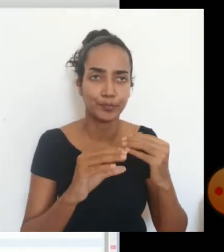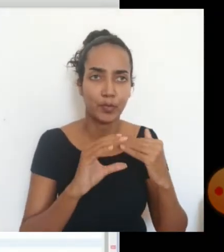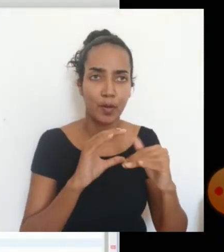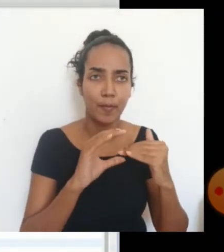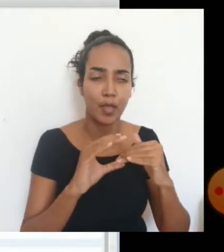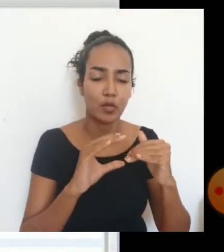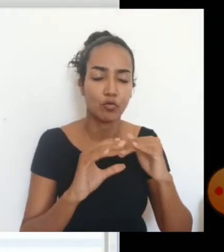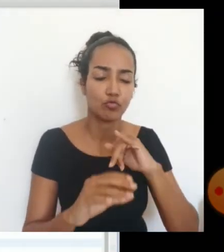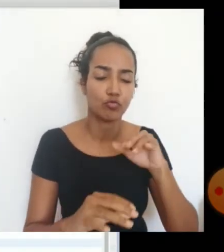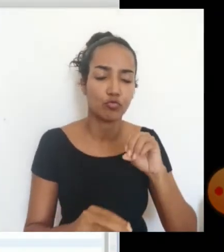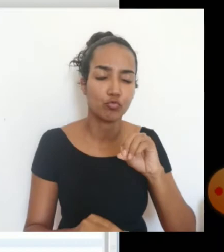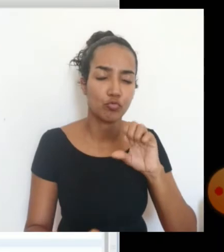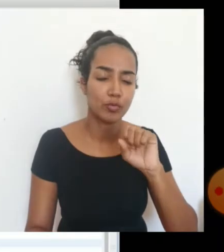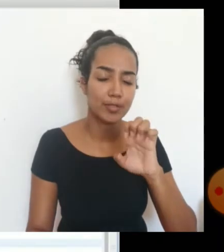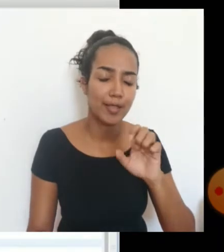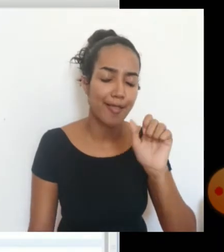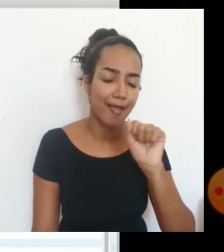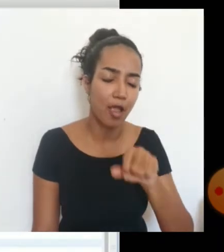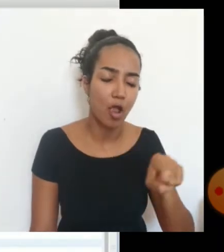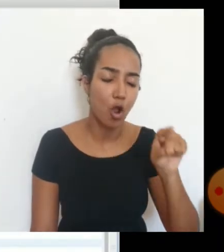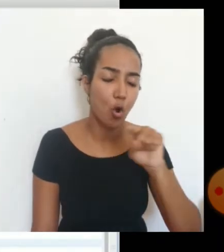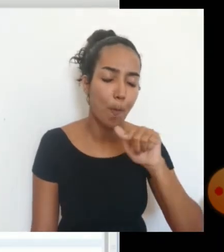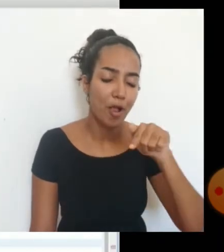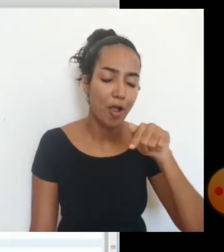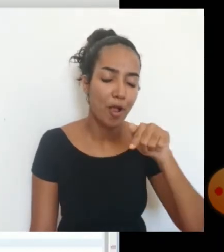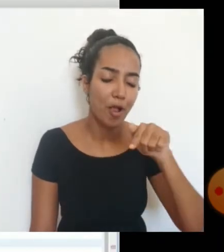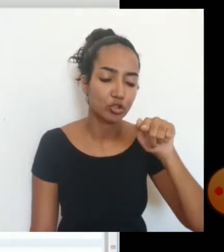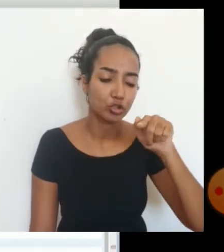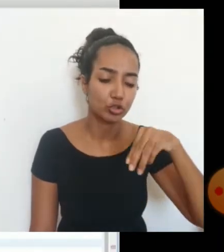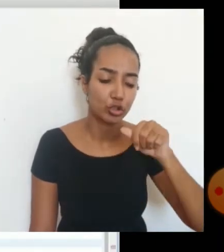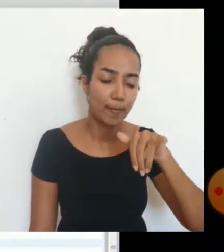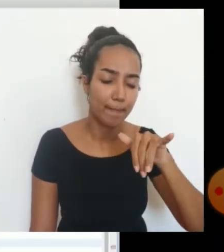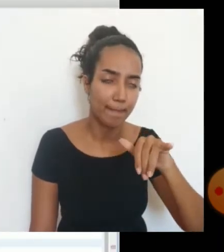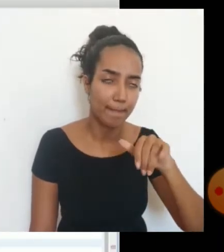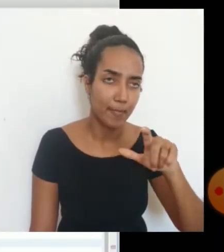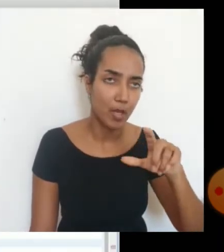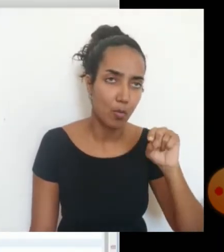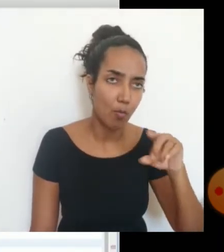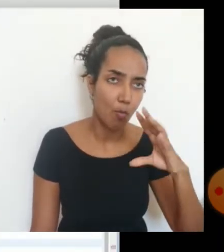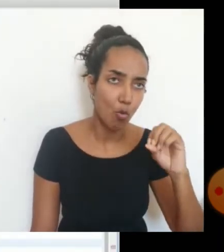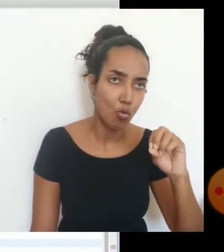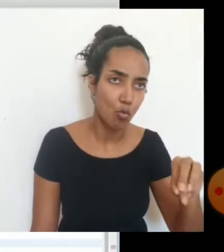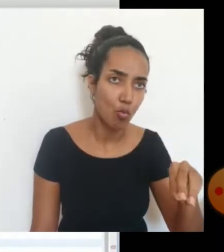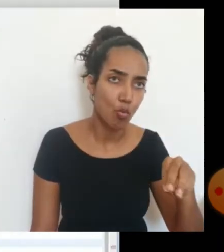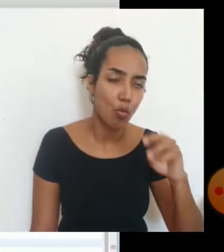e esse objeto José, por enquanto, ele está